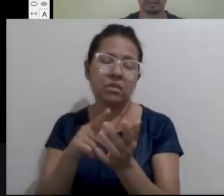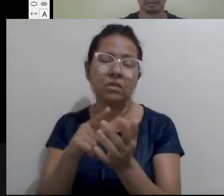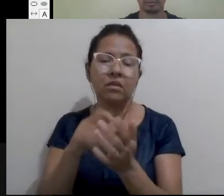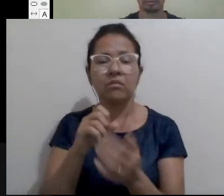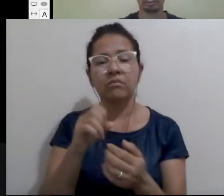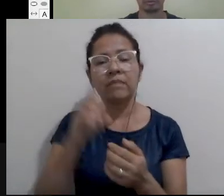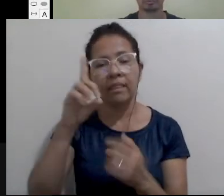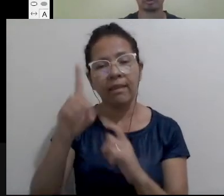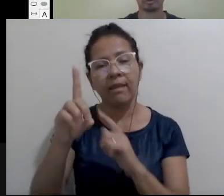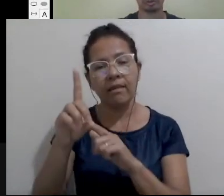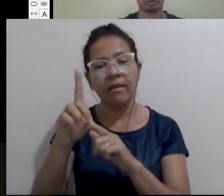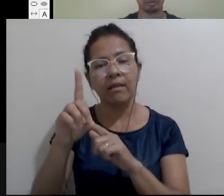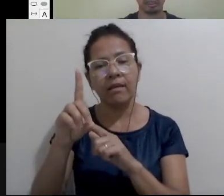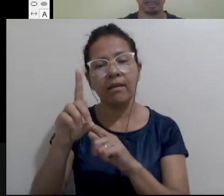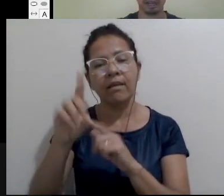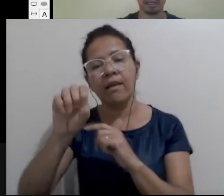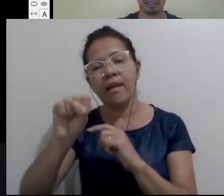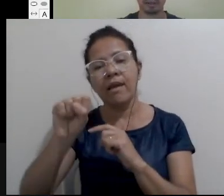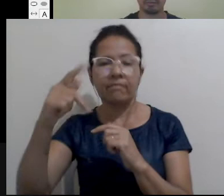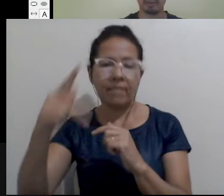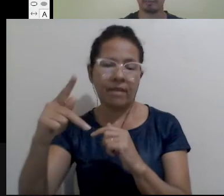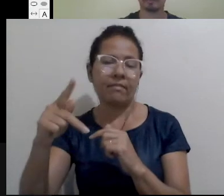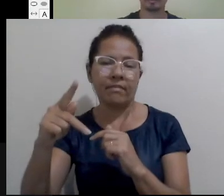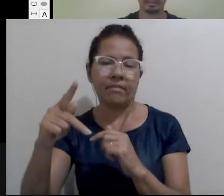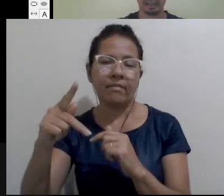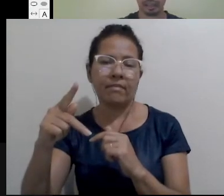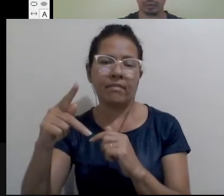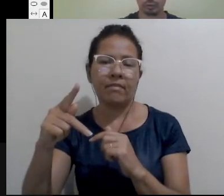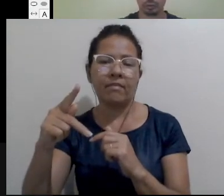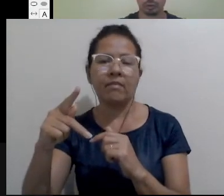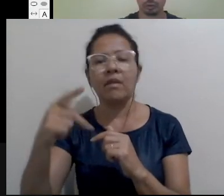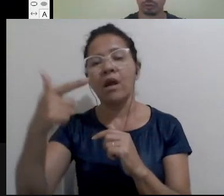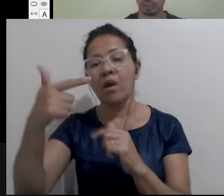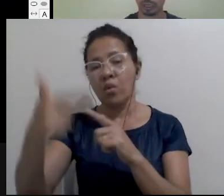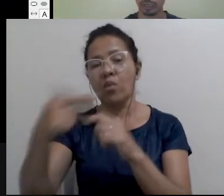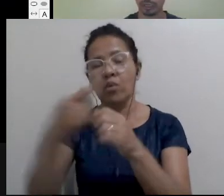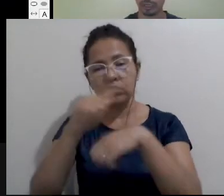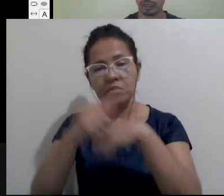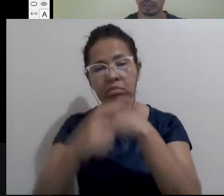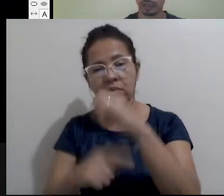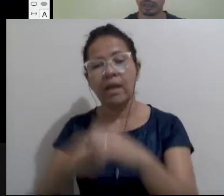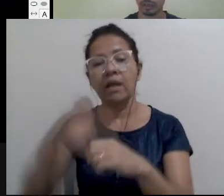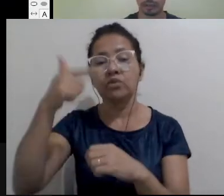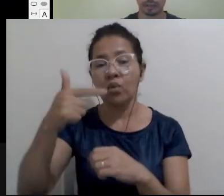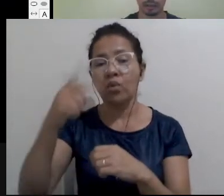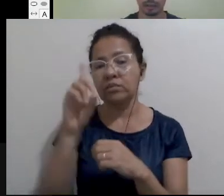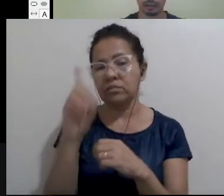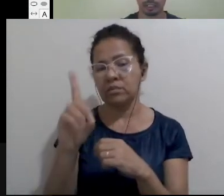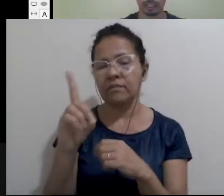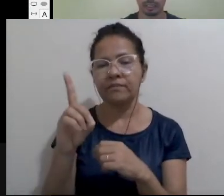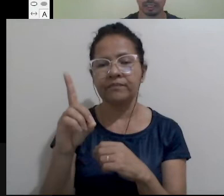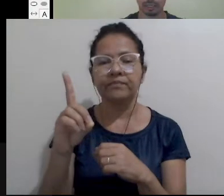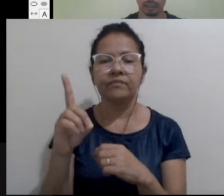certo? Se você soltou em espaço, colocou o número 2, S, P. Aí, como são 2 orbitais D,